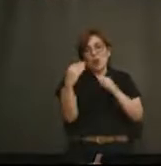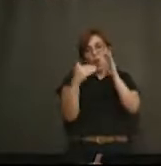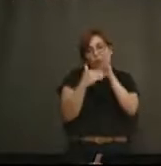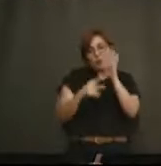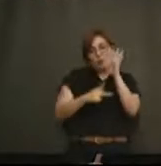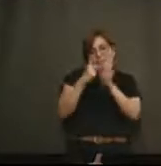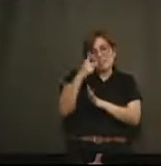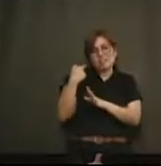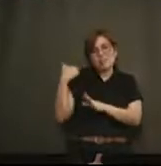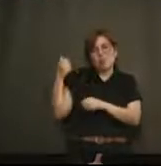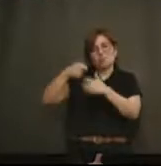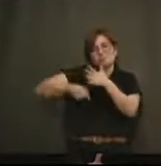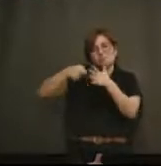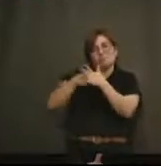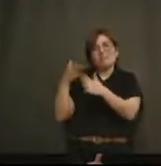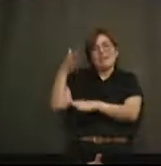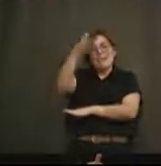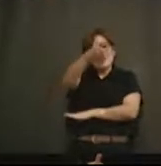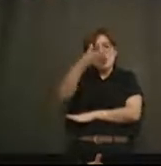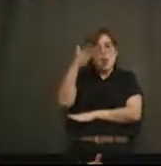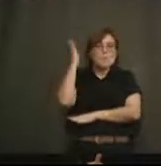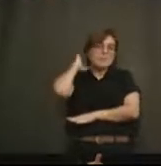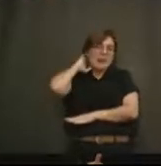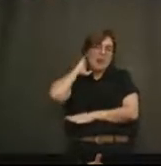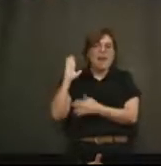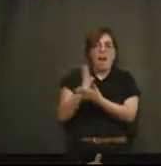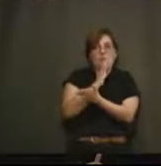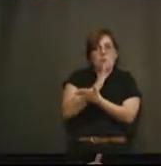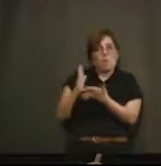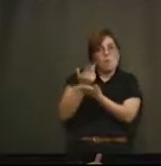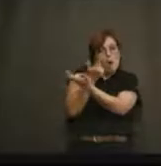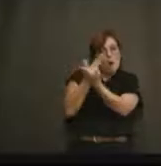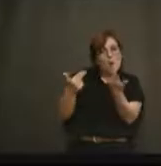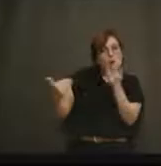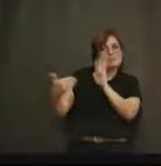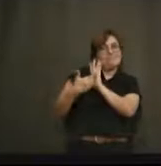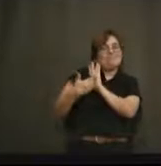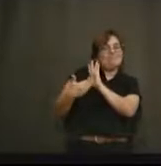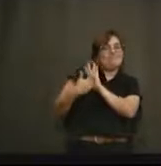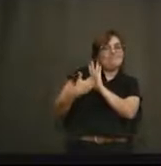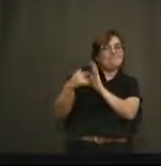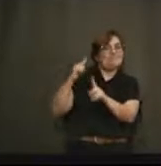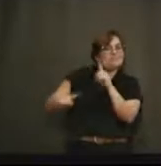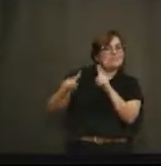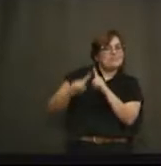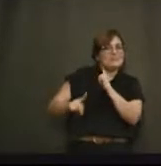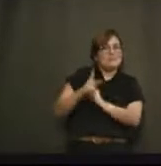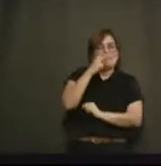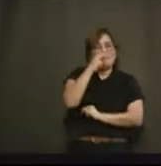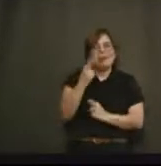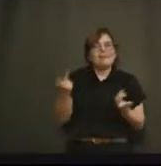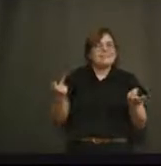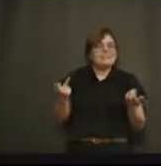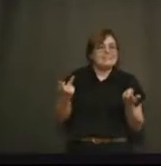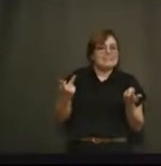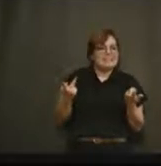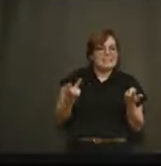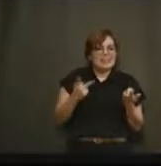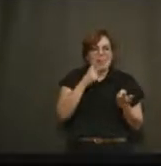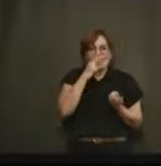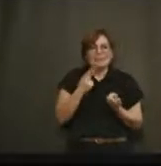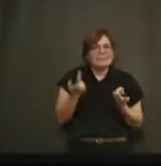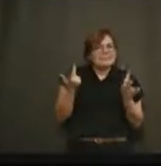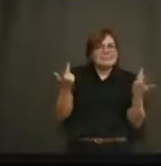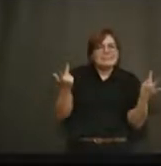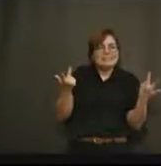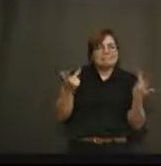coisa aconteceu que me impediu. Então, deve ser uma praga. Mas falando sério,